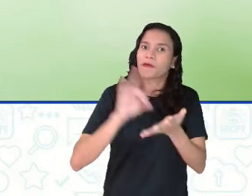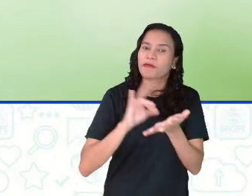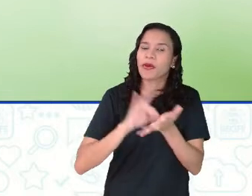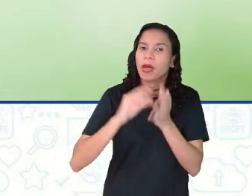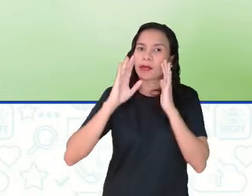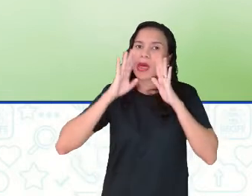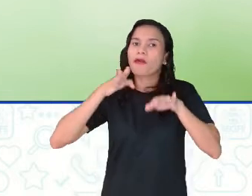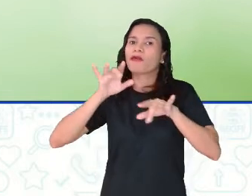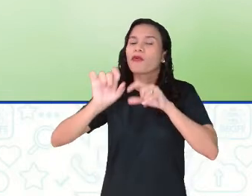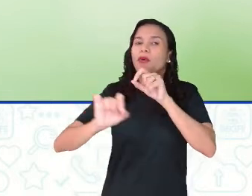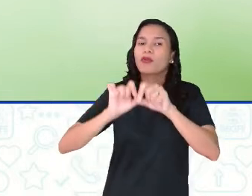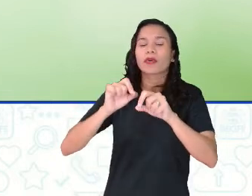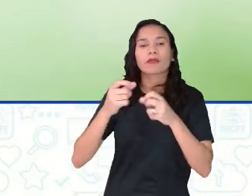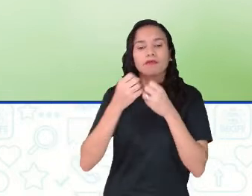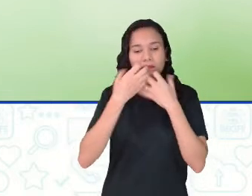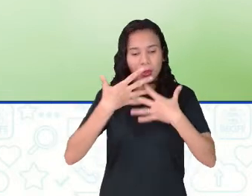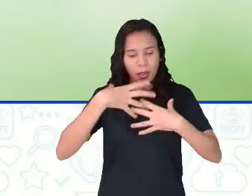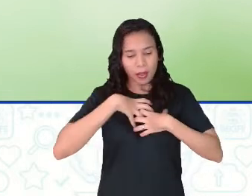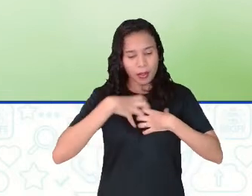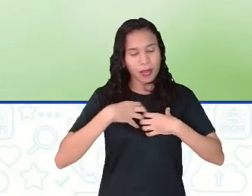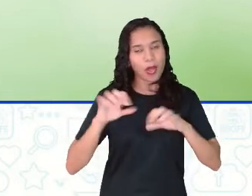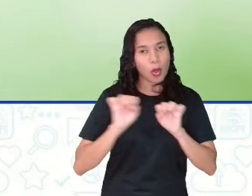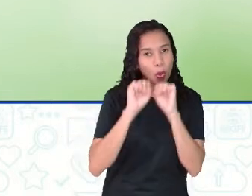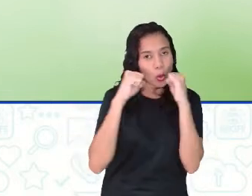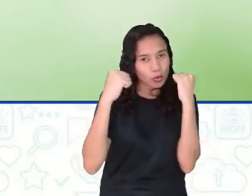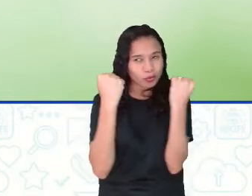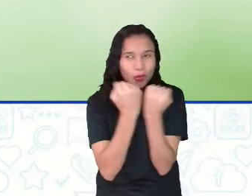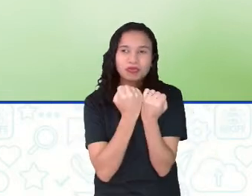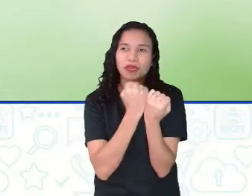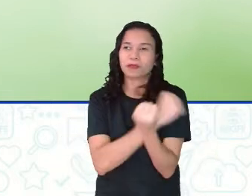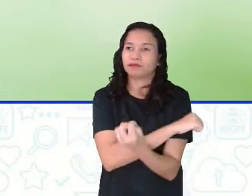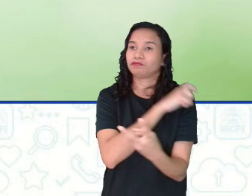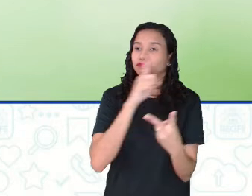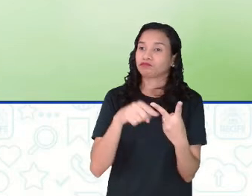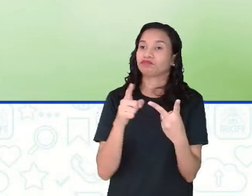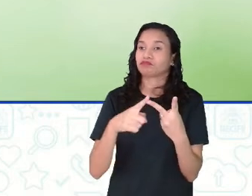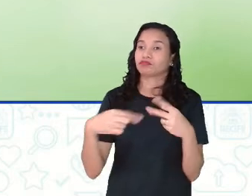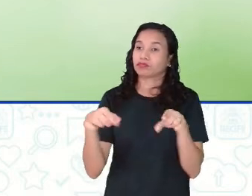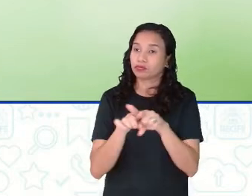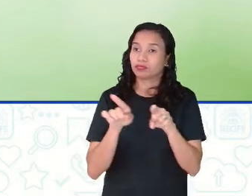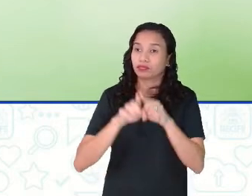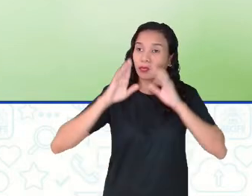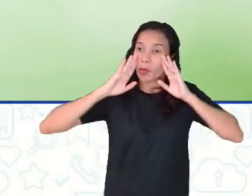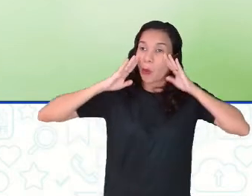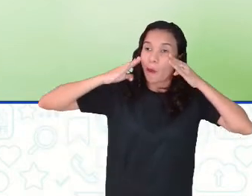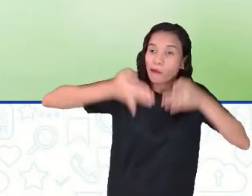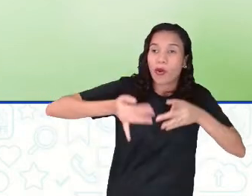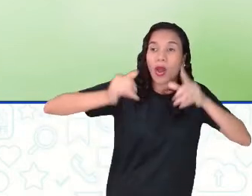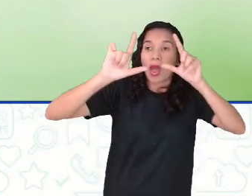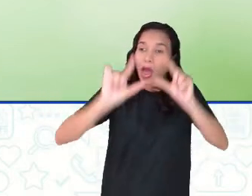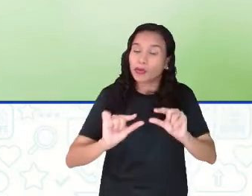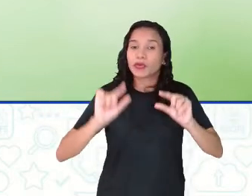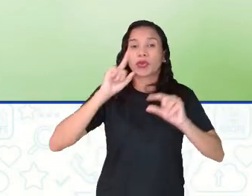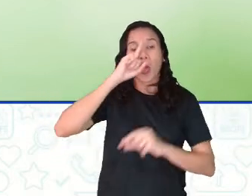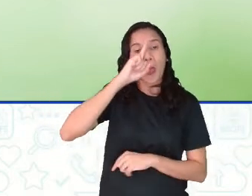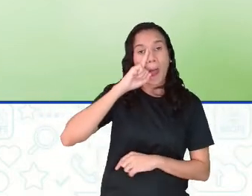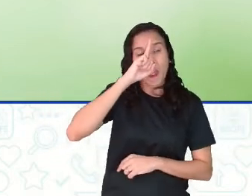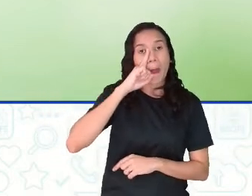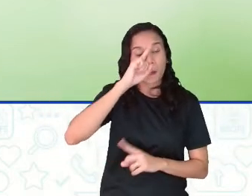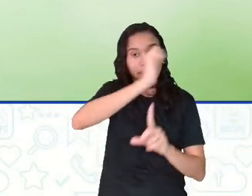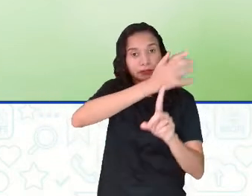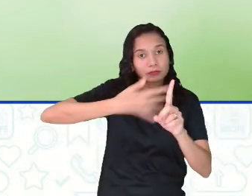em torno aí, ó, do bem-estar social. Ela pode estar concentrada aí, né, centrada aí